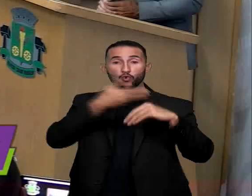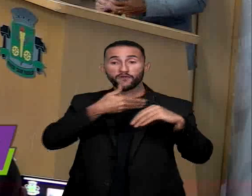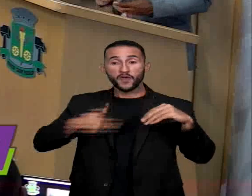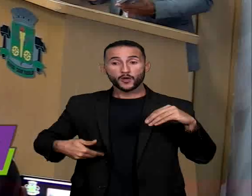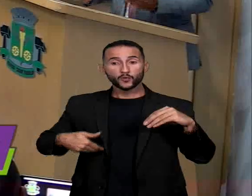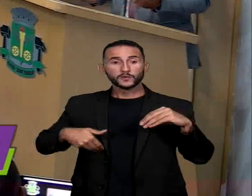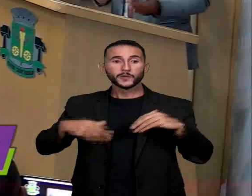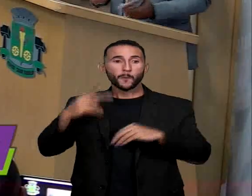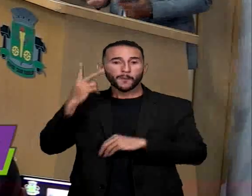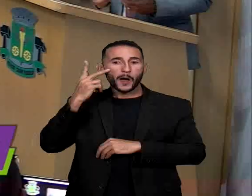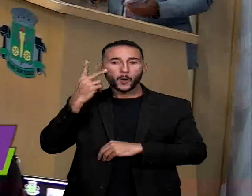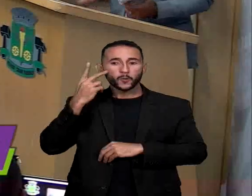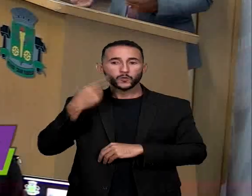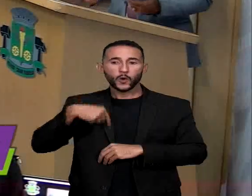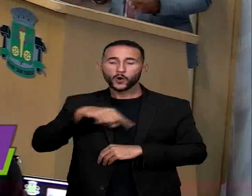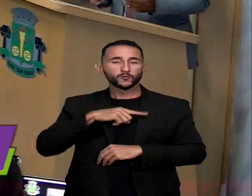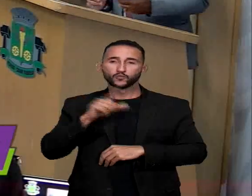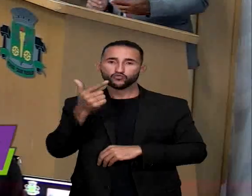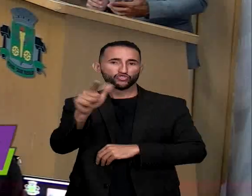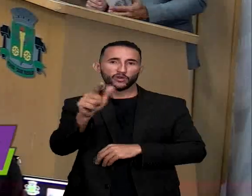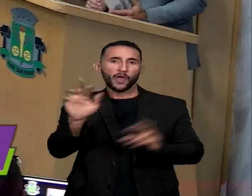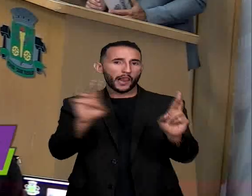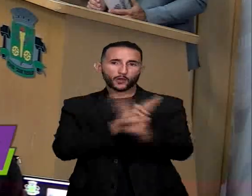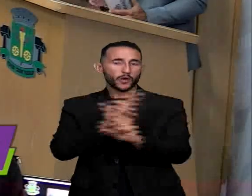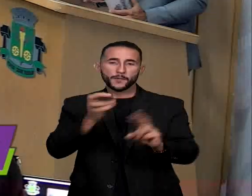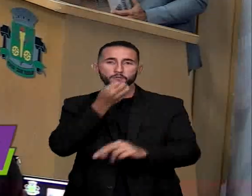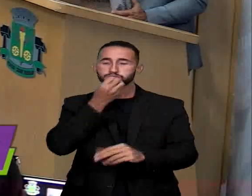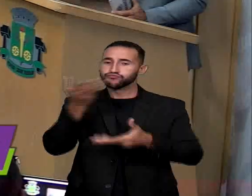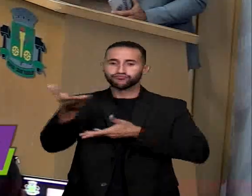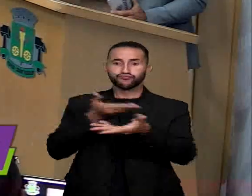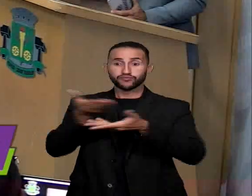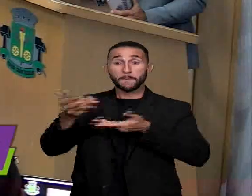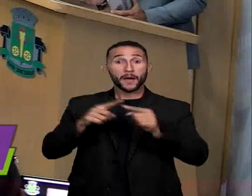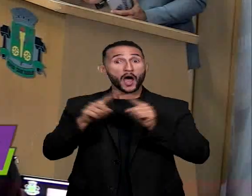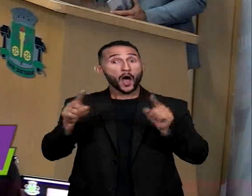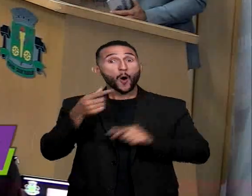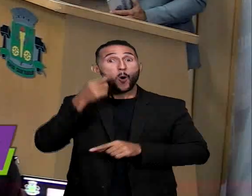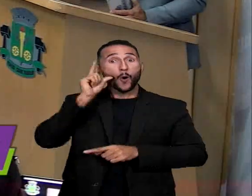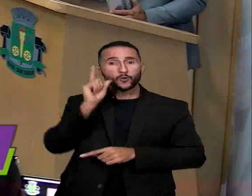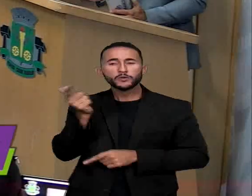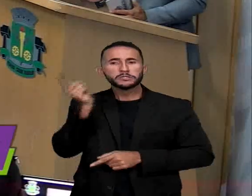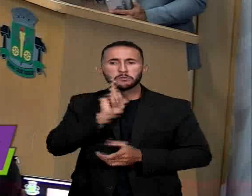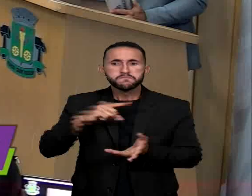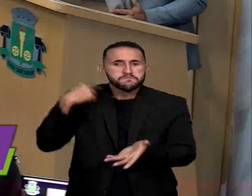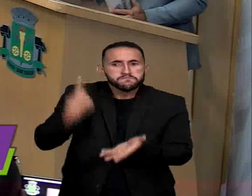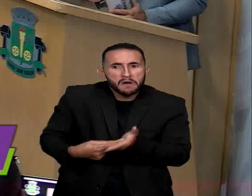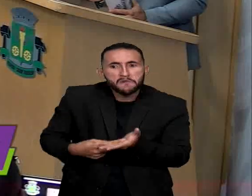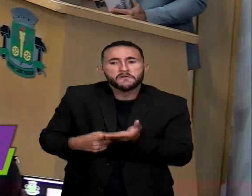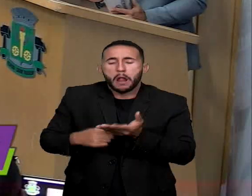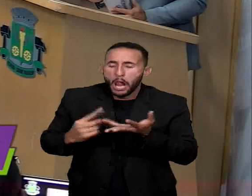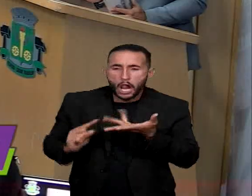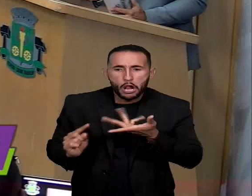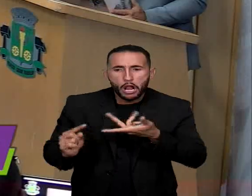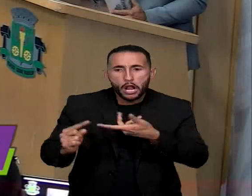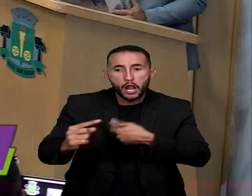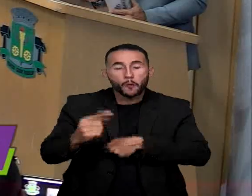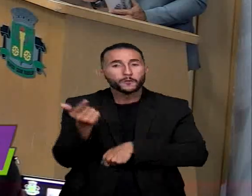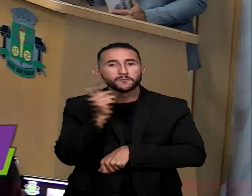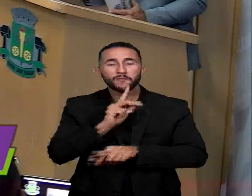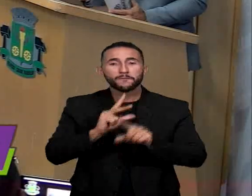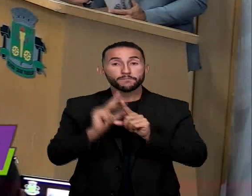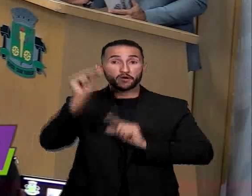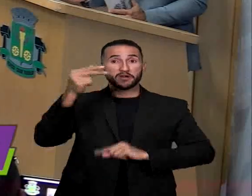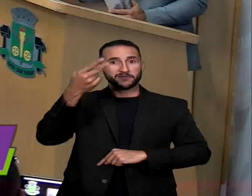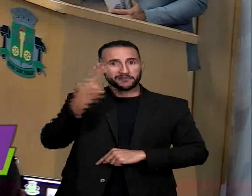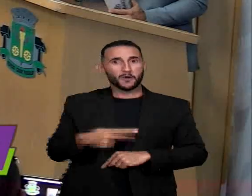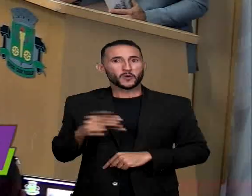não tinha esse relacionamento essa interlocução e nós saímos com importantes conquistas pra nossa cidade que no momento